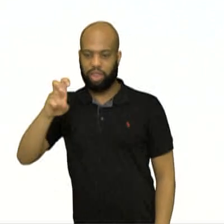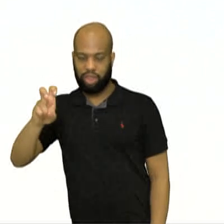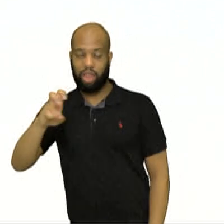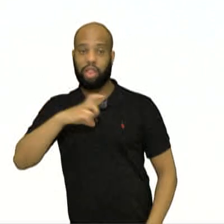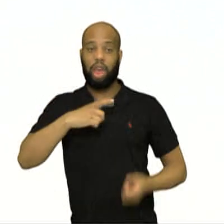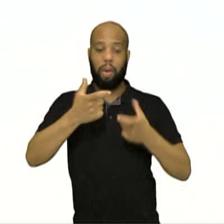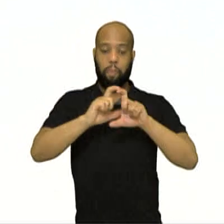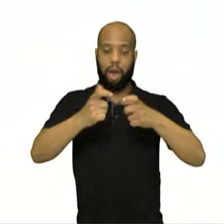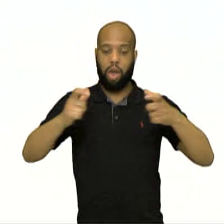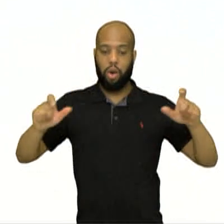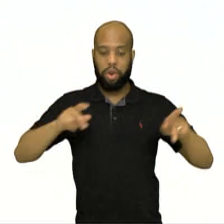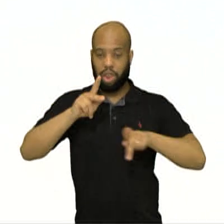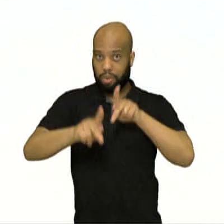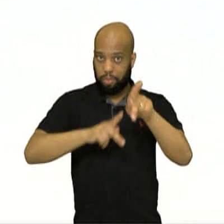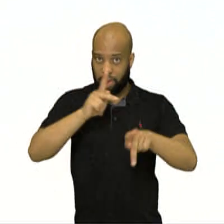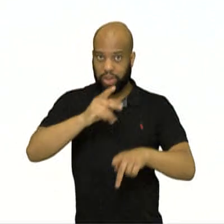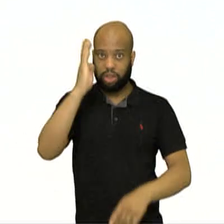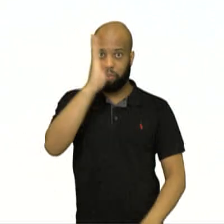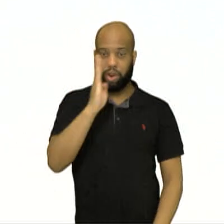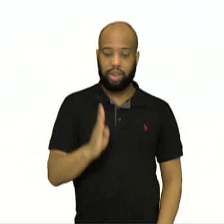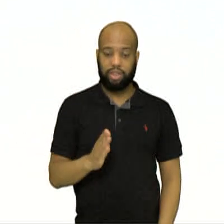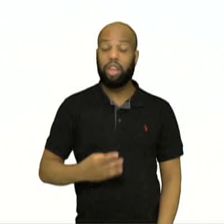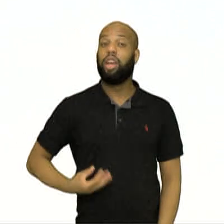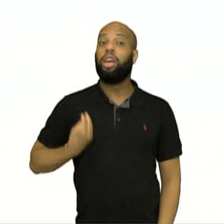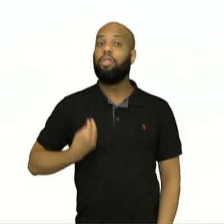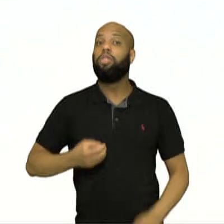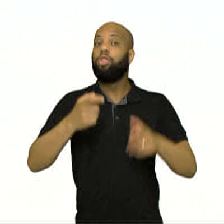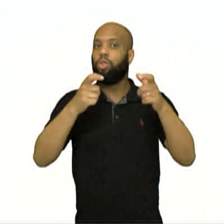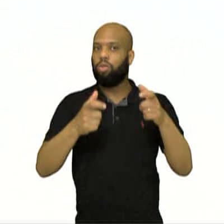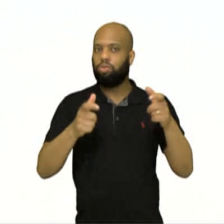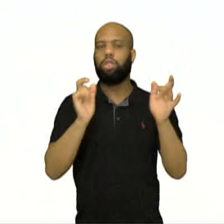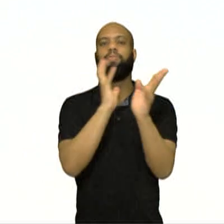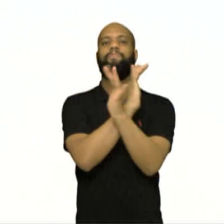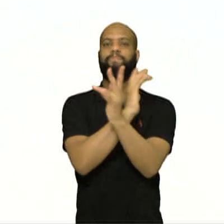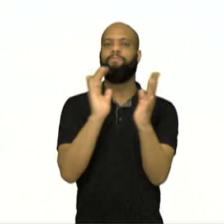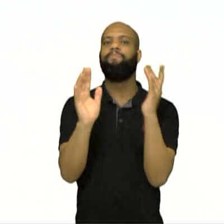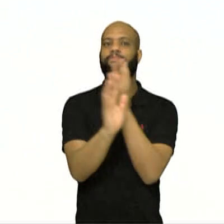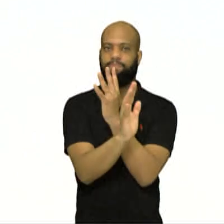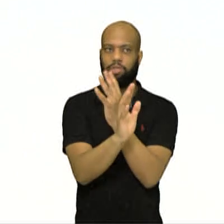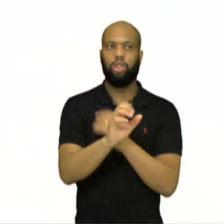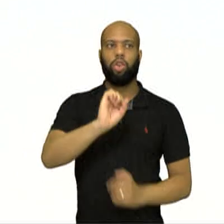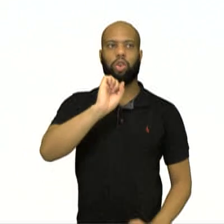população brasileira vive em áreas urbanas, certo? Então,